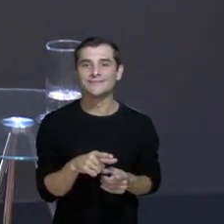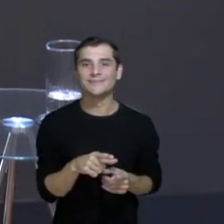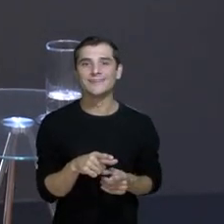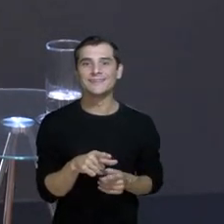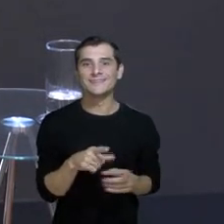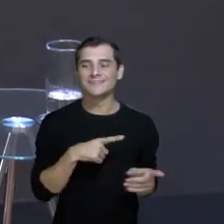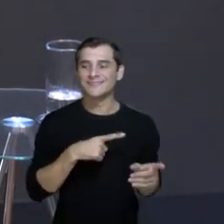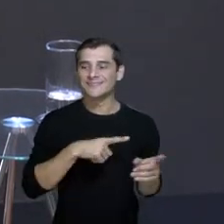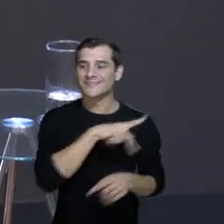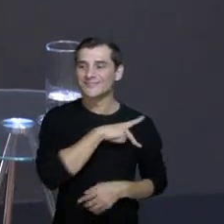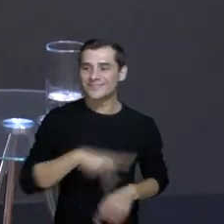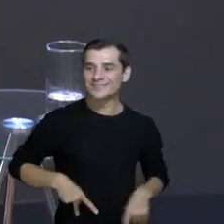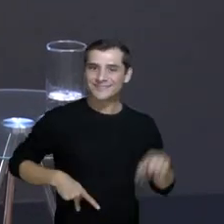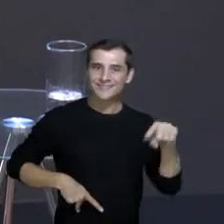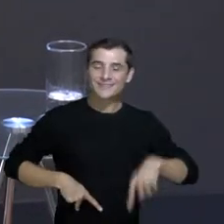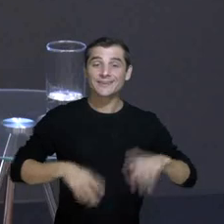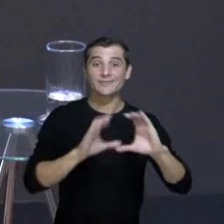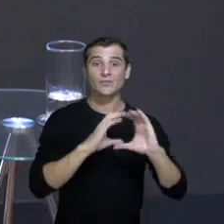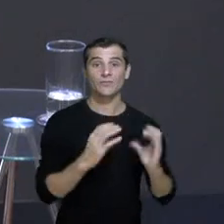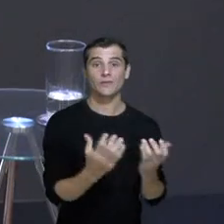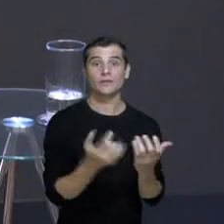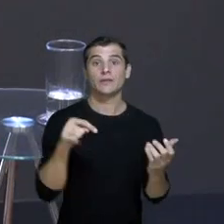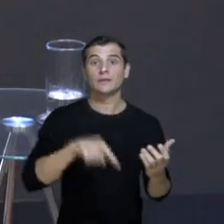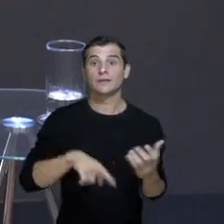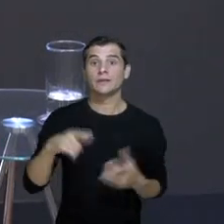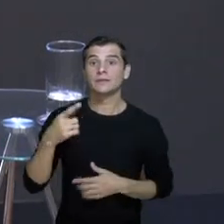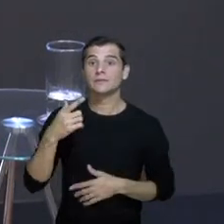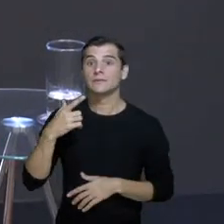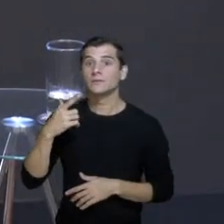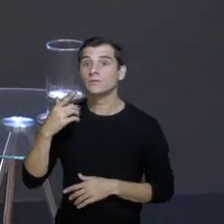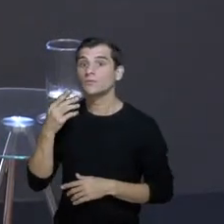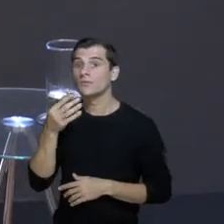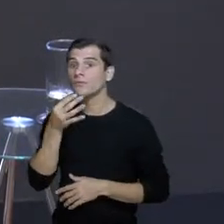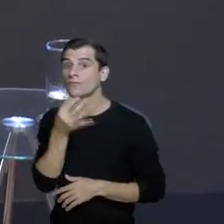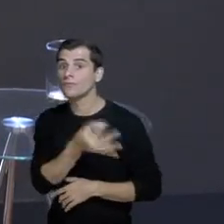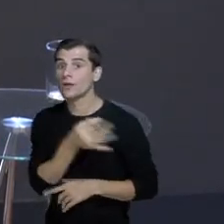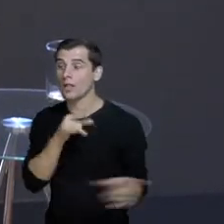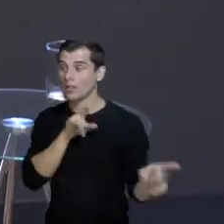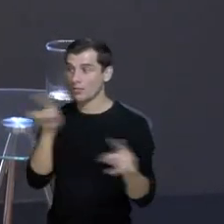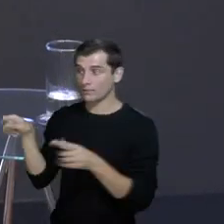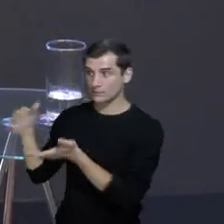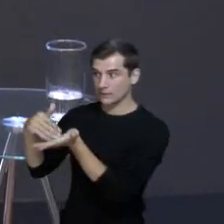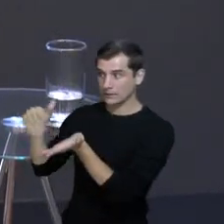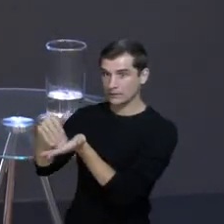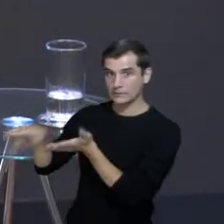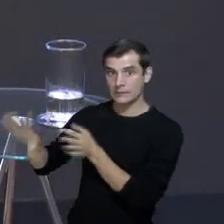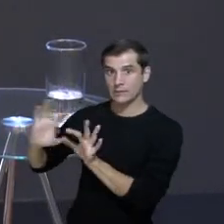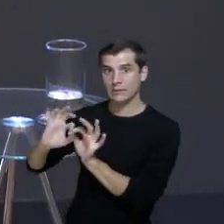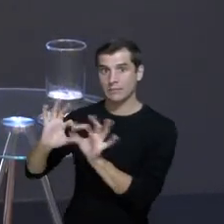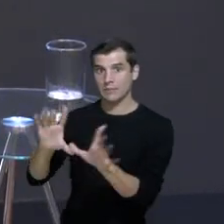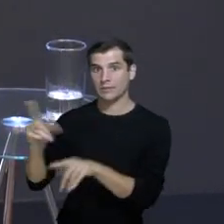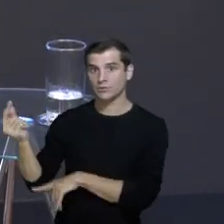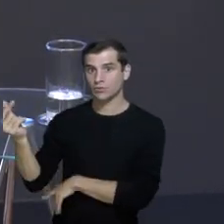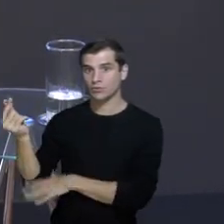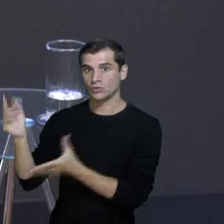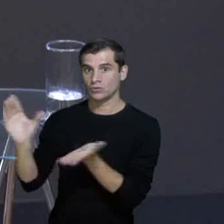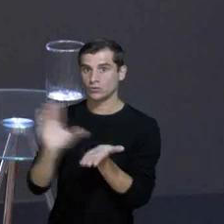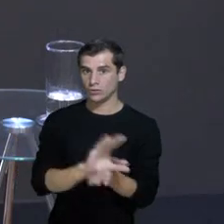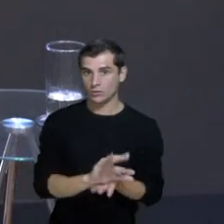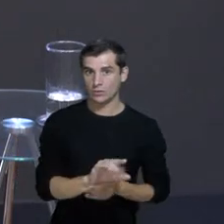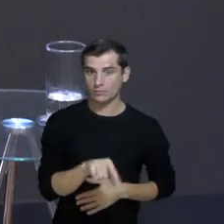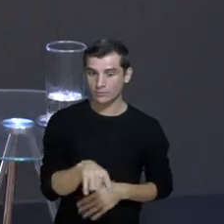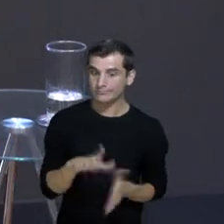porque veio me sugerir falar com tal secretário para ele liberar logo a grana Esse era o começo